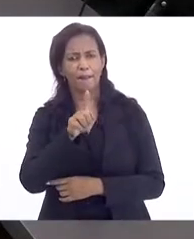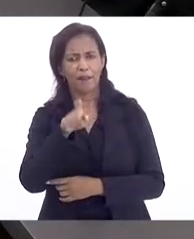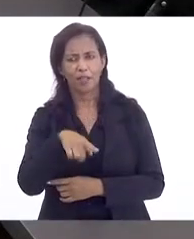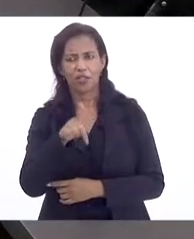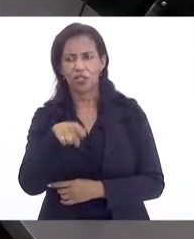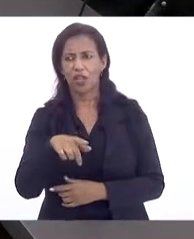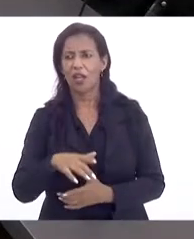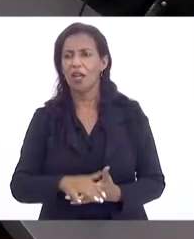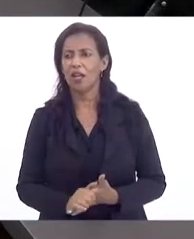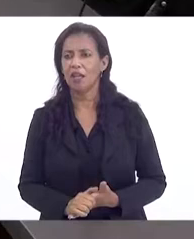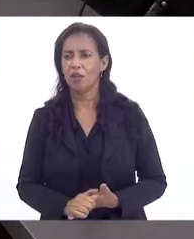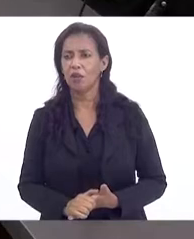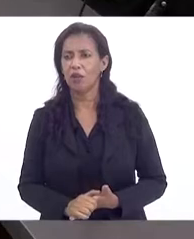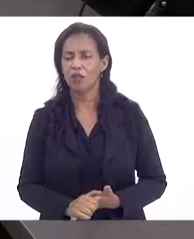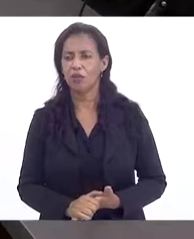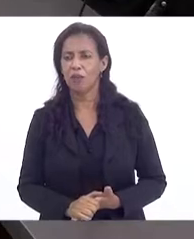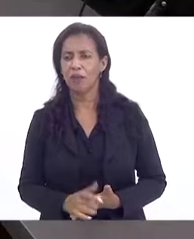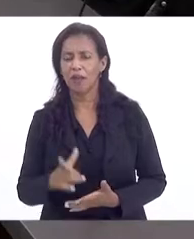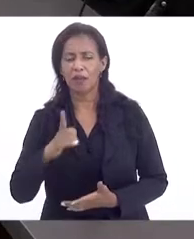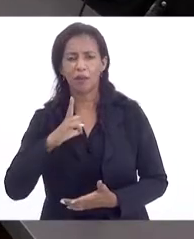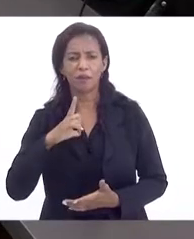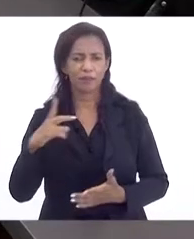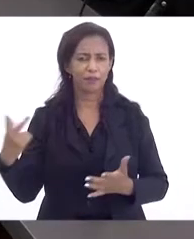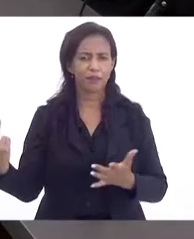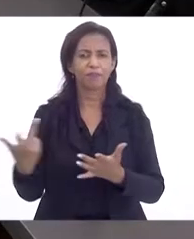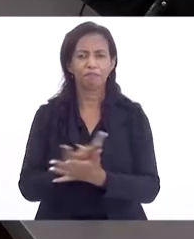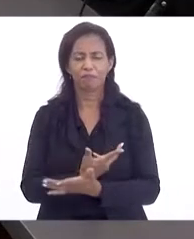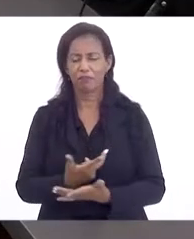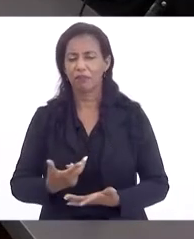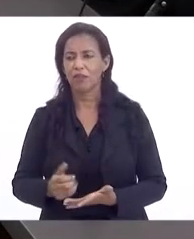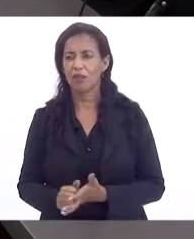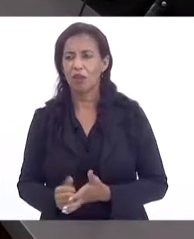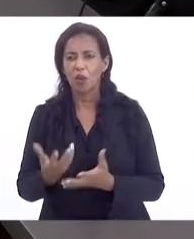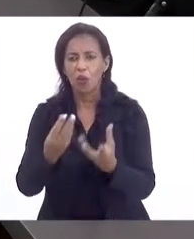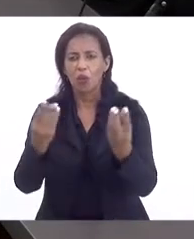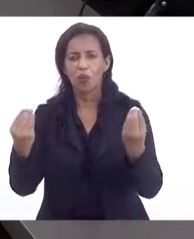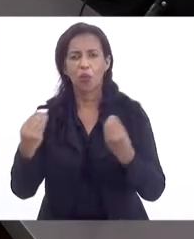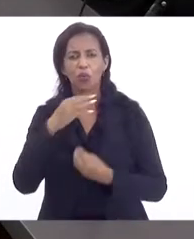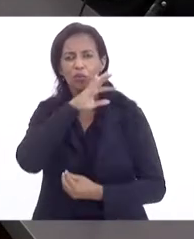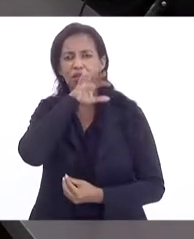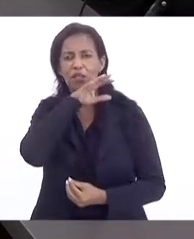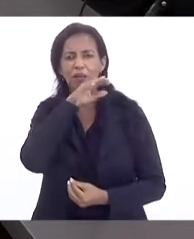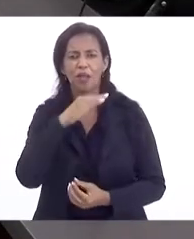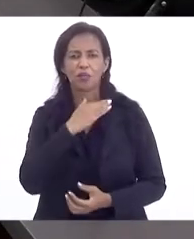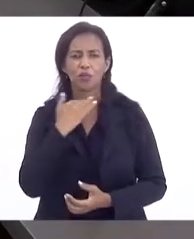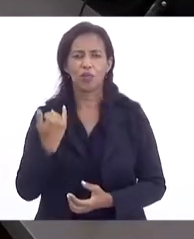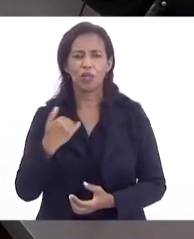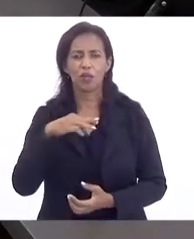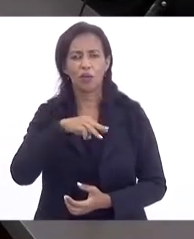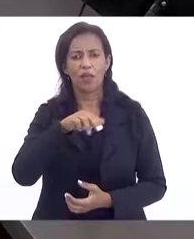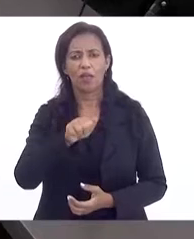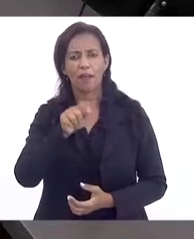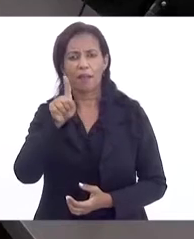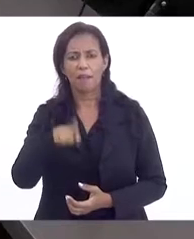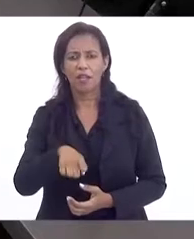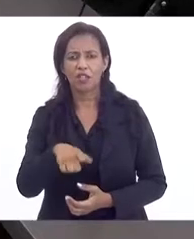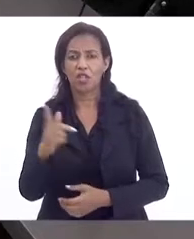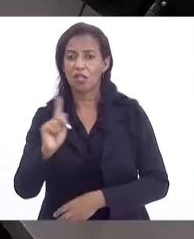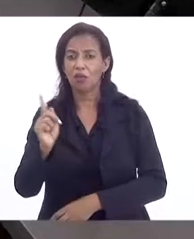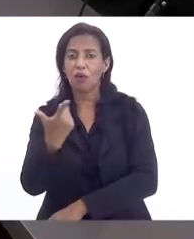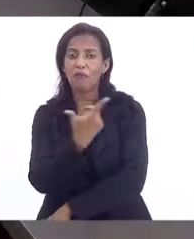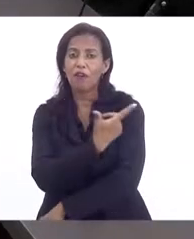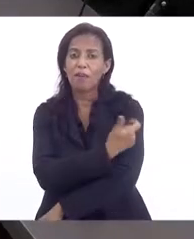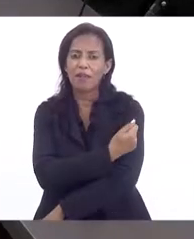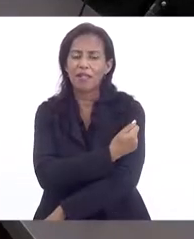teve essas questões que estão levantadas ainda, uma série de animais domésticos morreram. Sim. É só, não é aplicação, não, senhor.